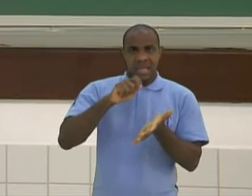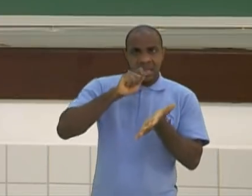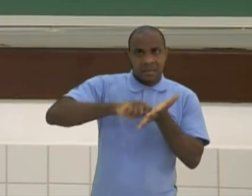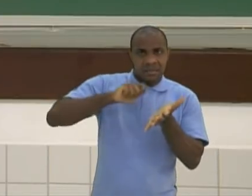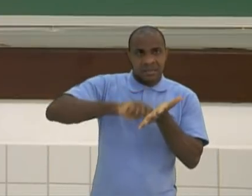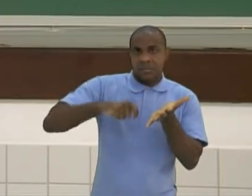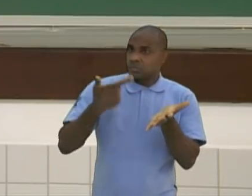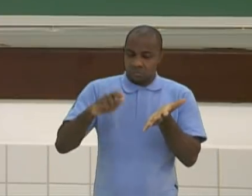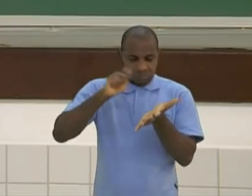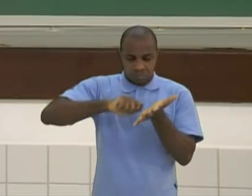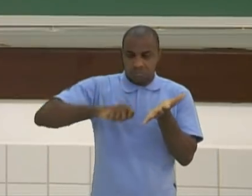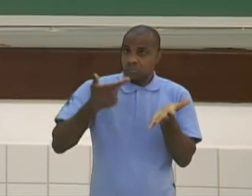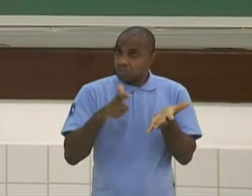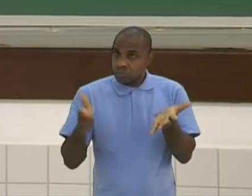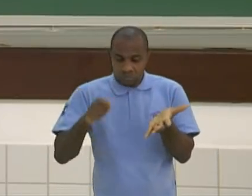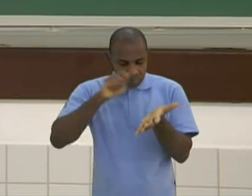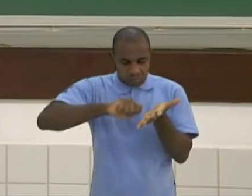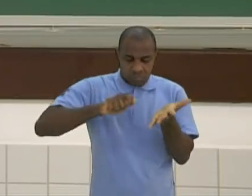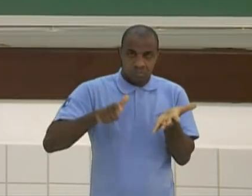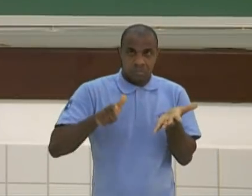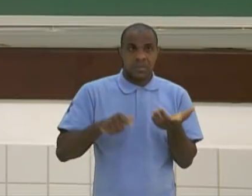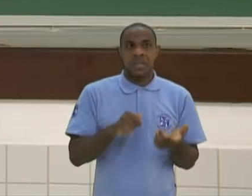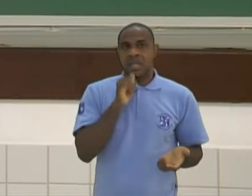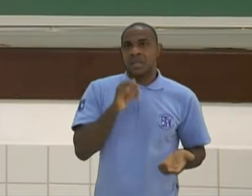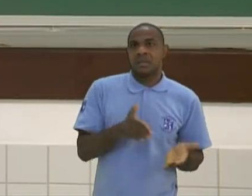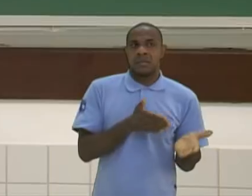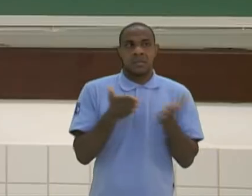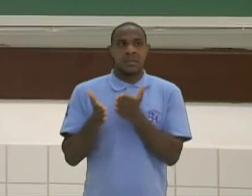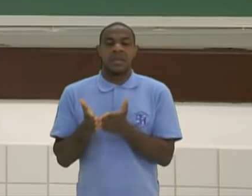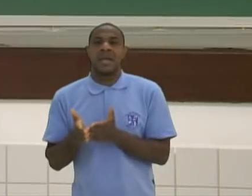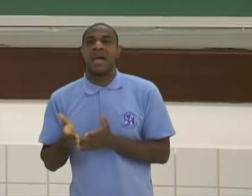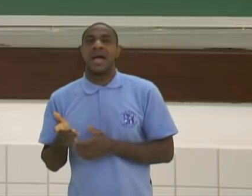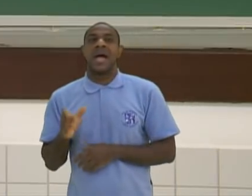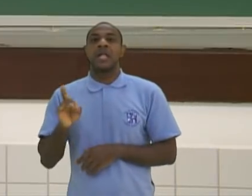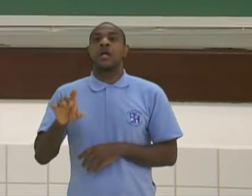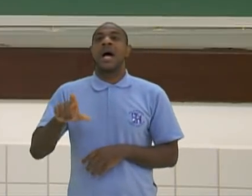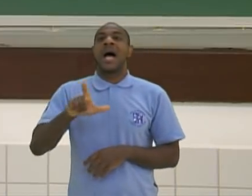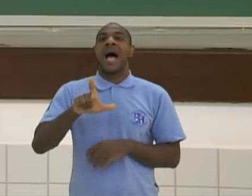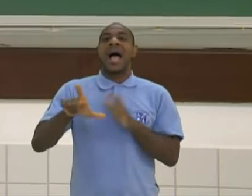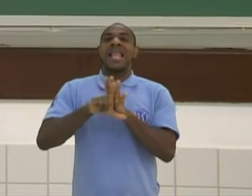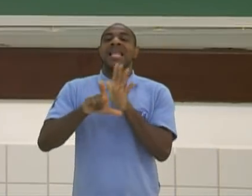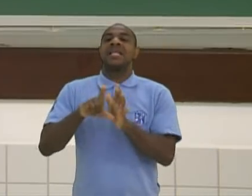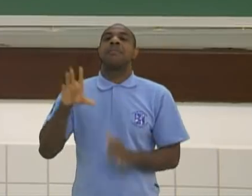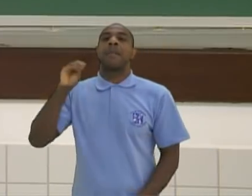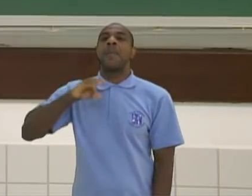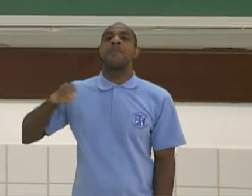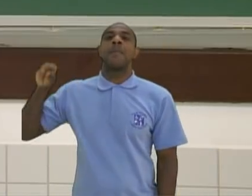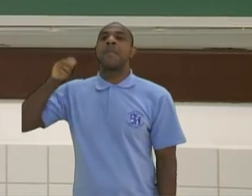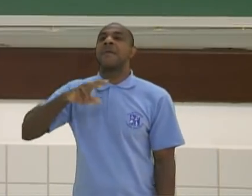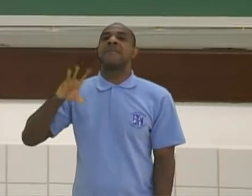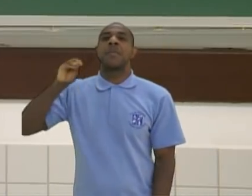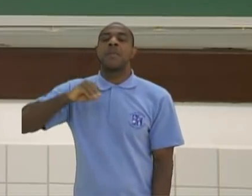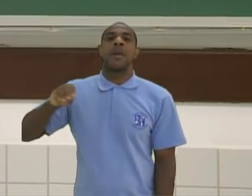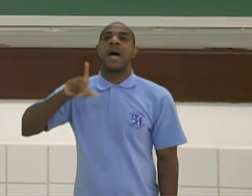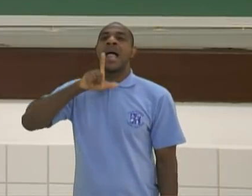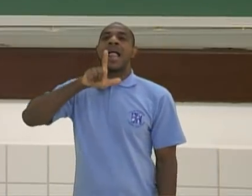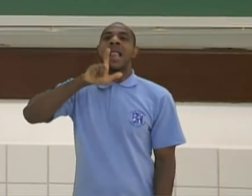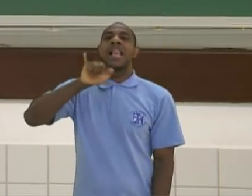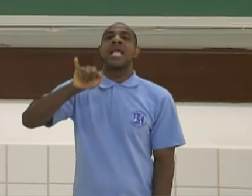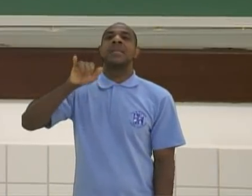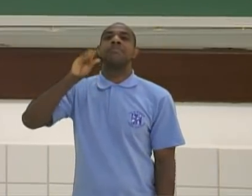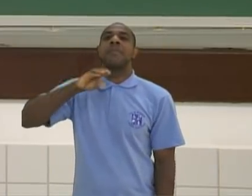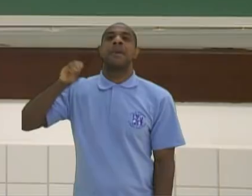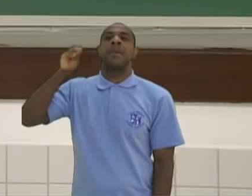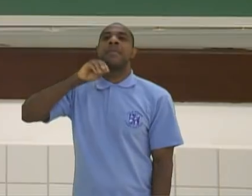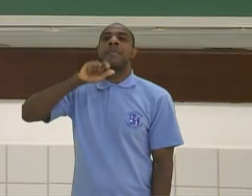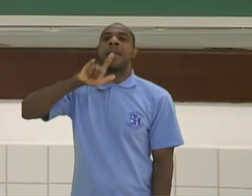lei escrita. E quando a lei não está escrita, existe apenas na oralidade, né? Só existe falada, não tem nada em um papel,